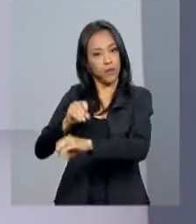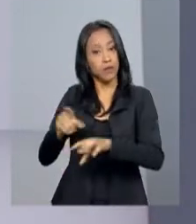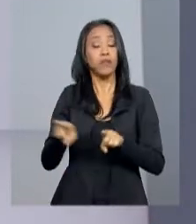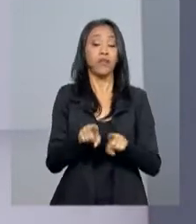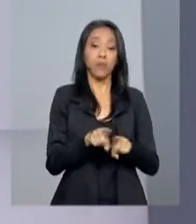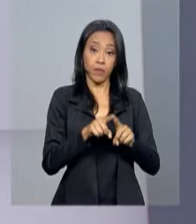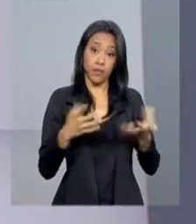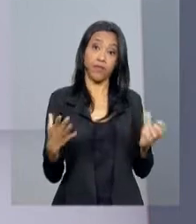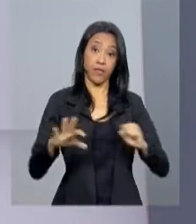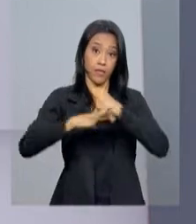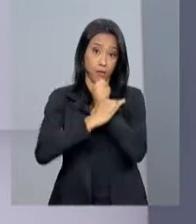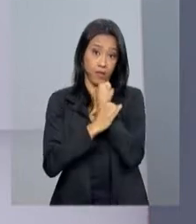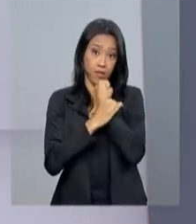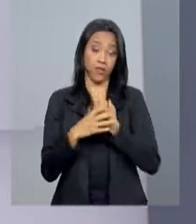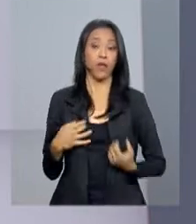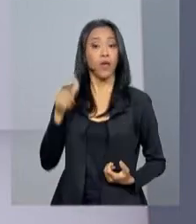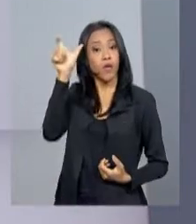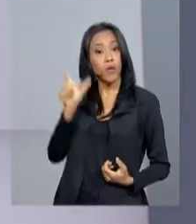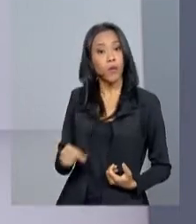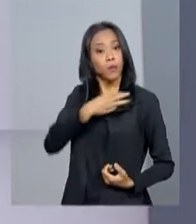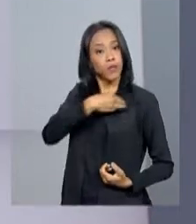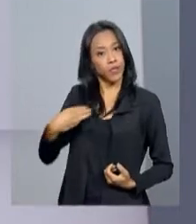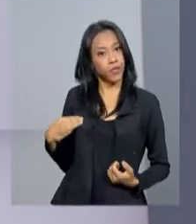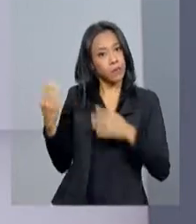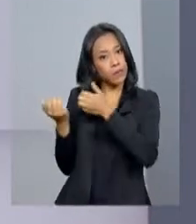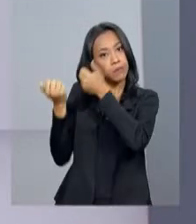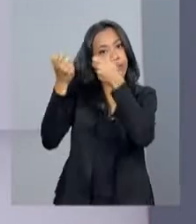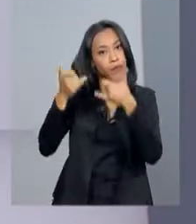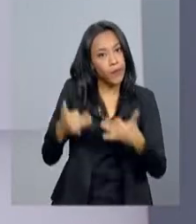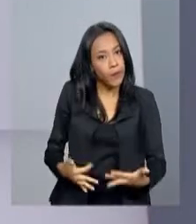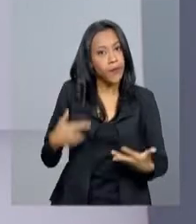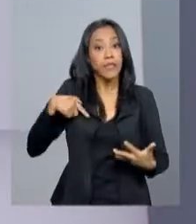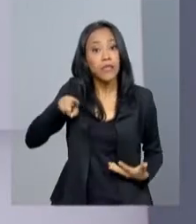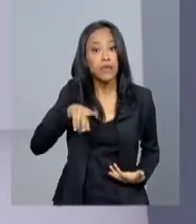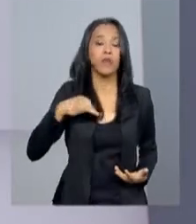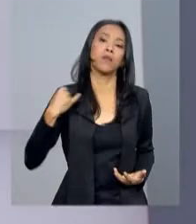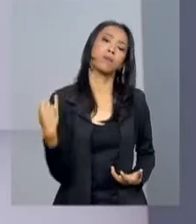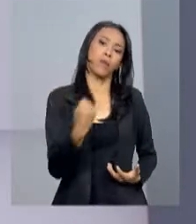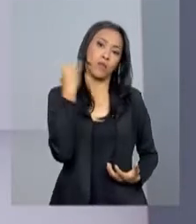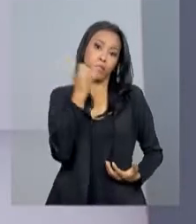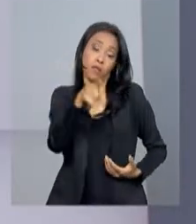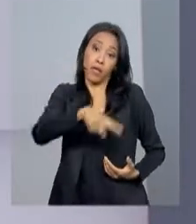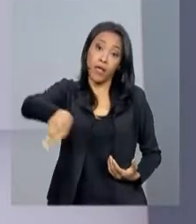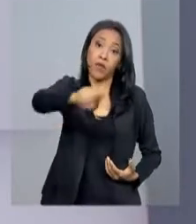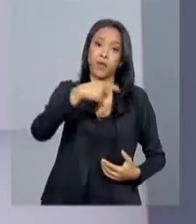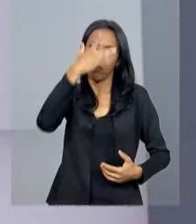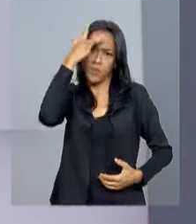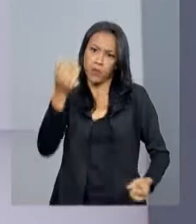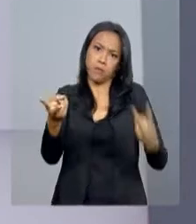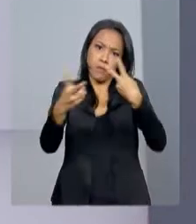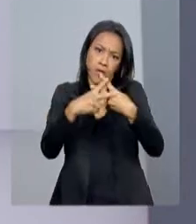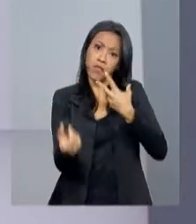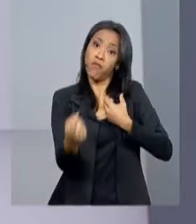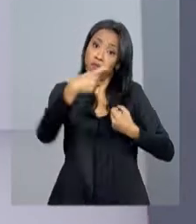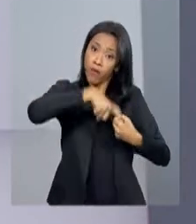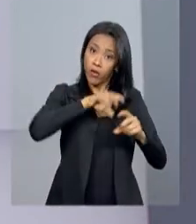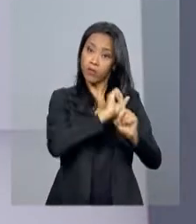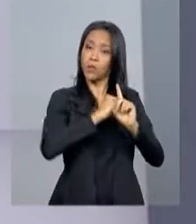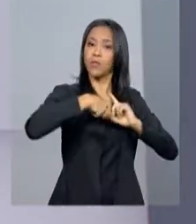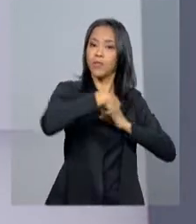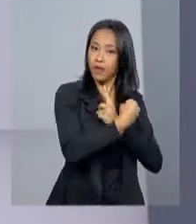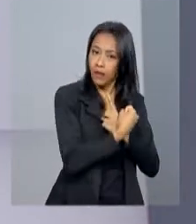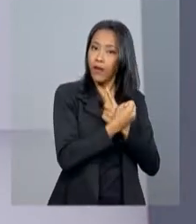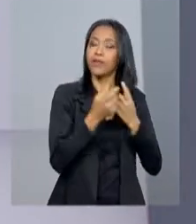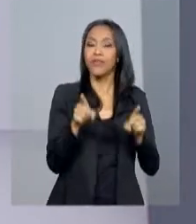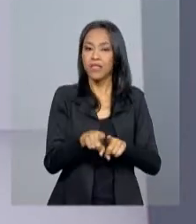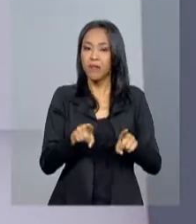pública o ministro raul jungmann explicou que a medida essencial para ressocialização dos presos e também para enfraquecer os